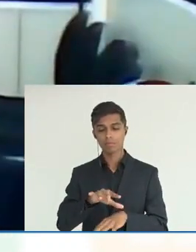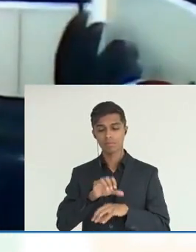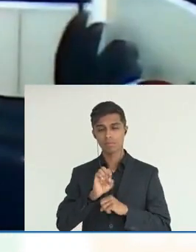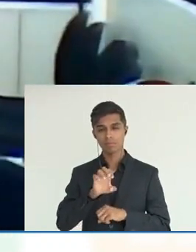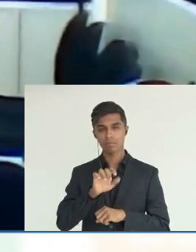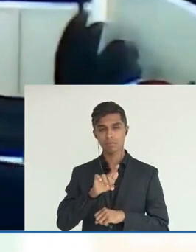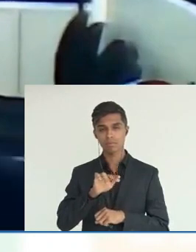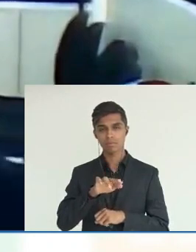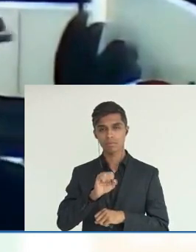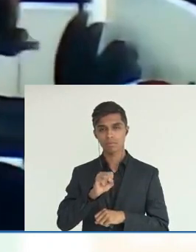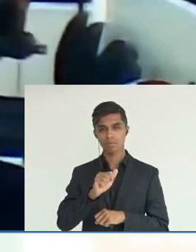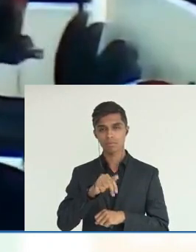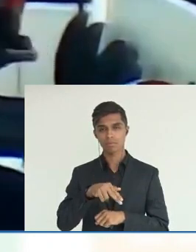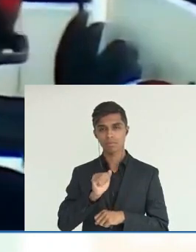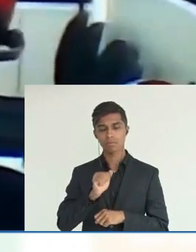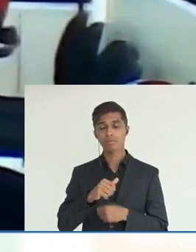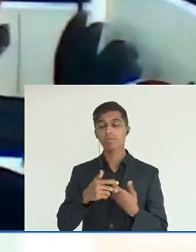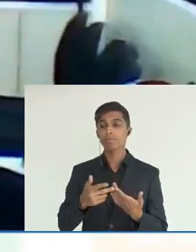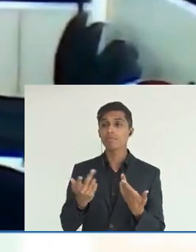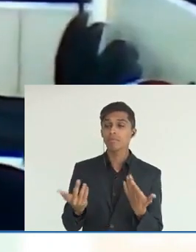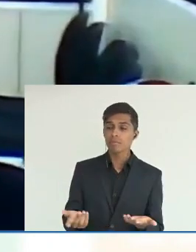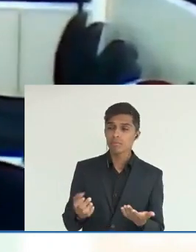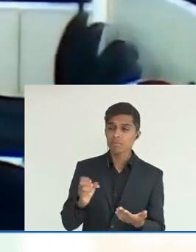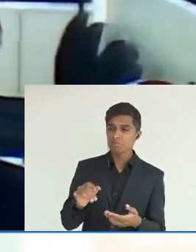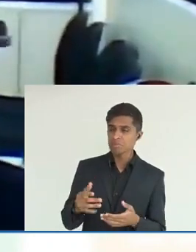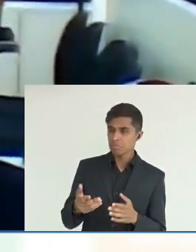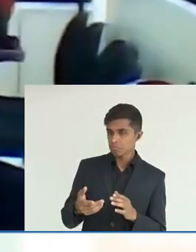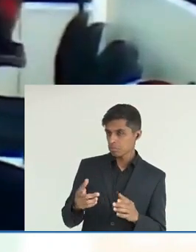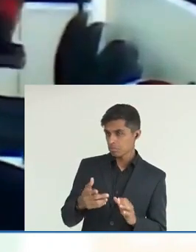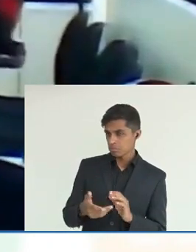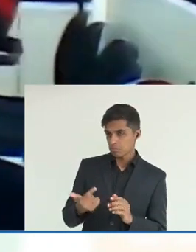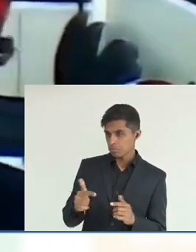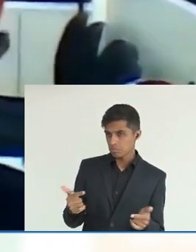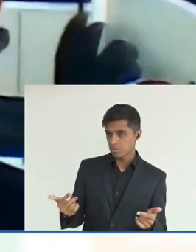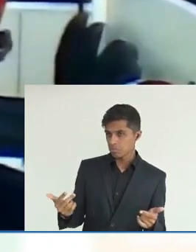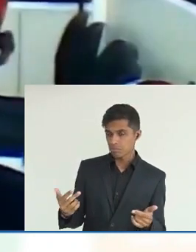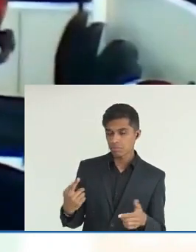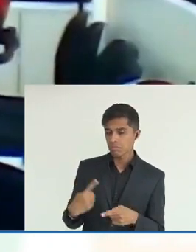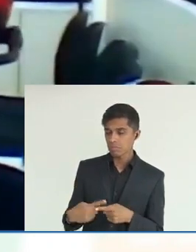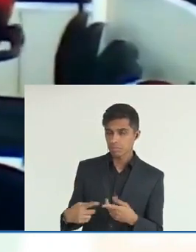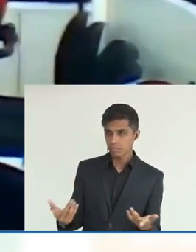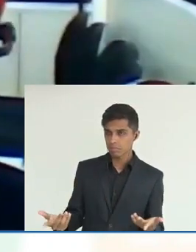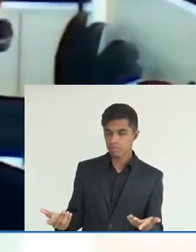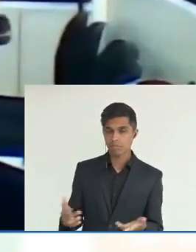esse caso que ele está atendendo e que porventura não esteja ocorrendo a notificação.